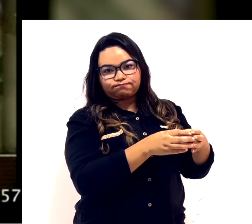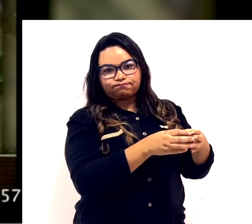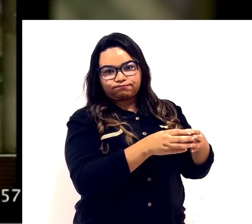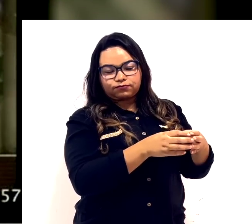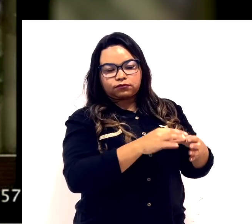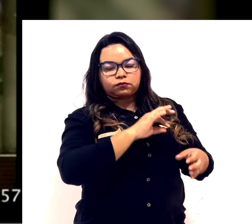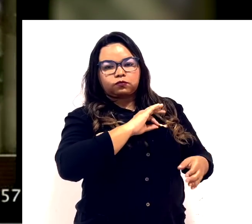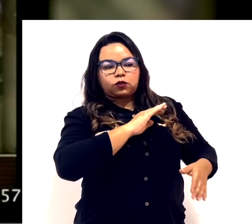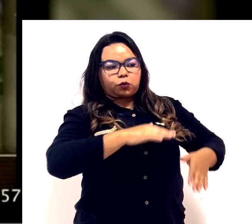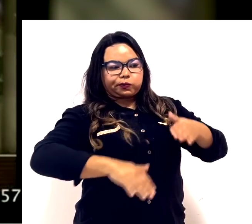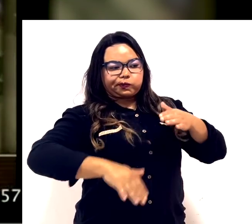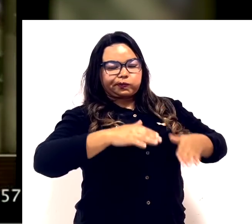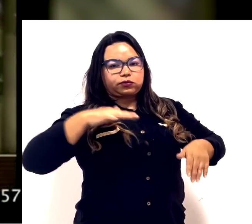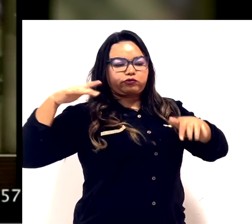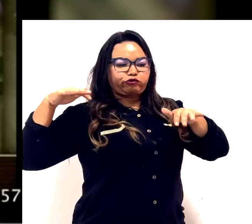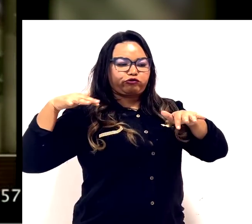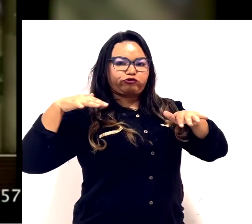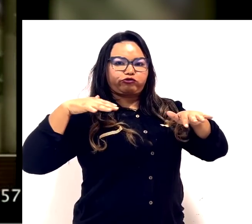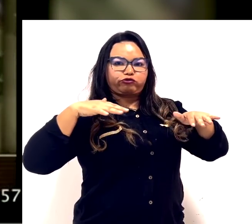Oriental.